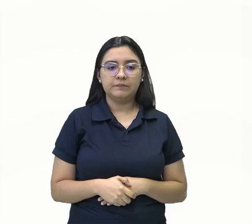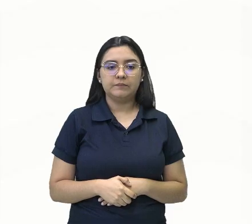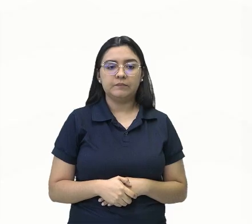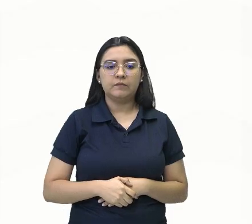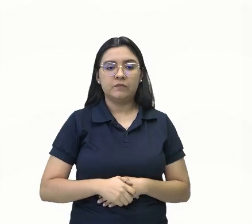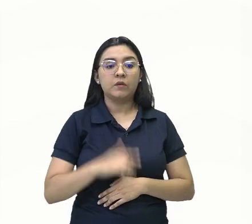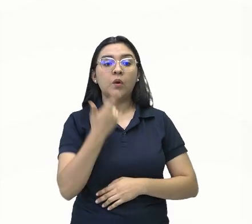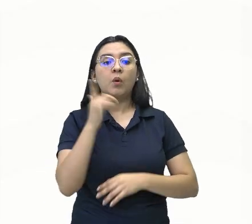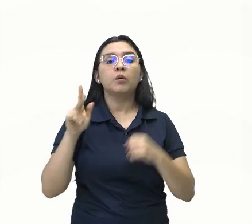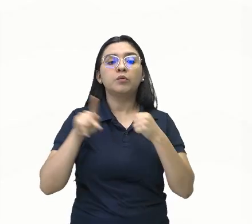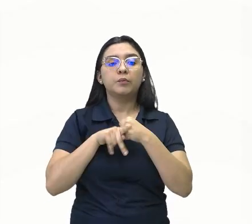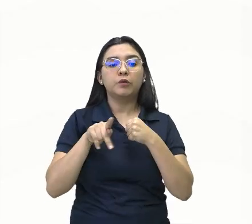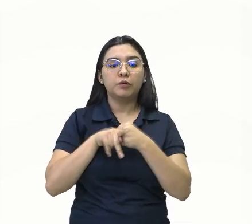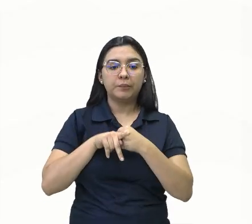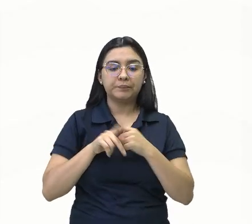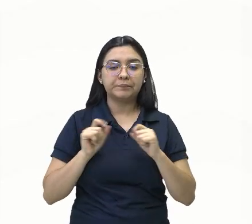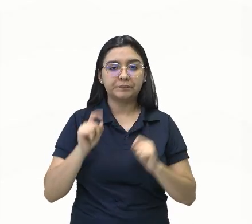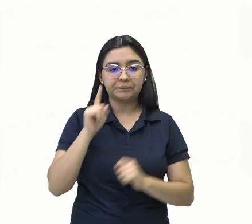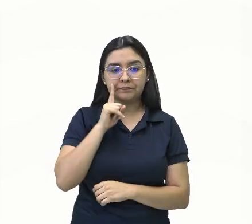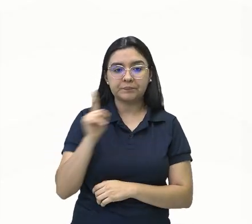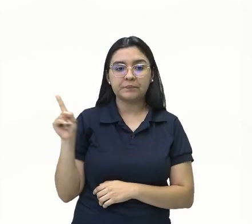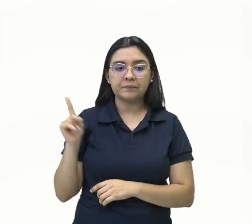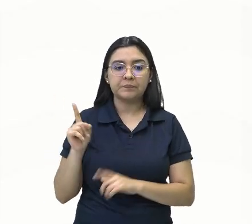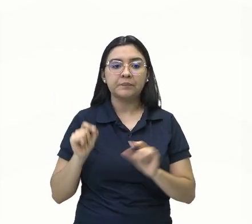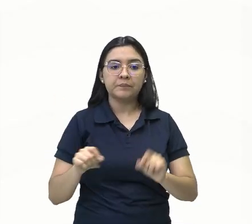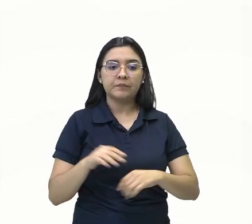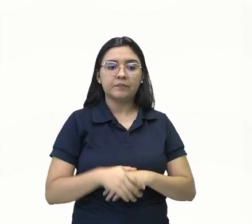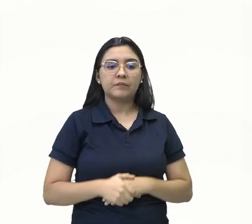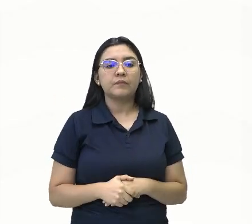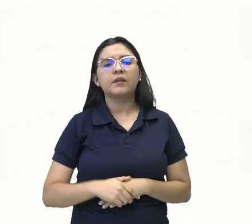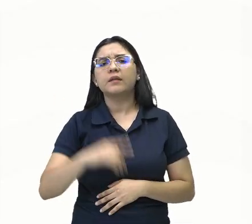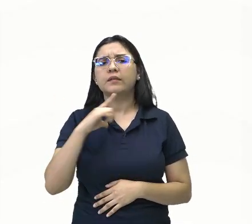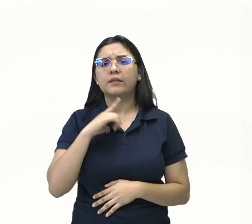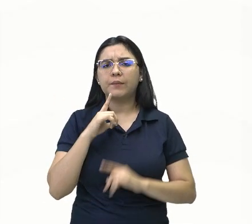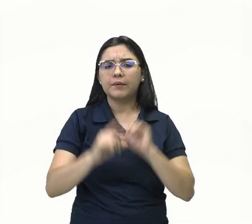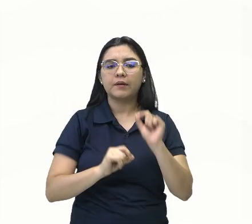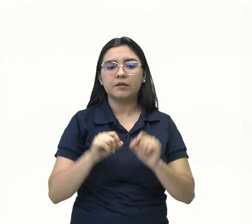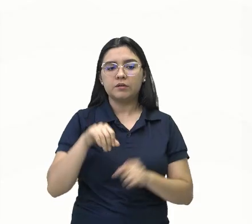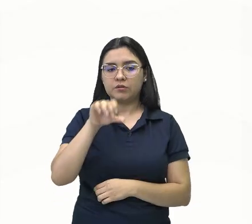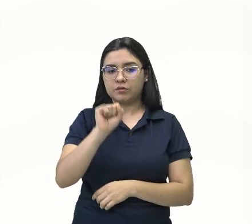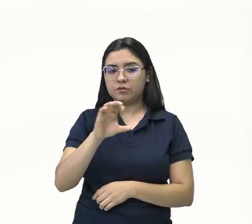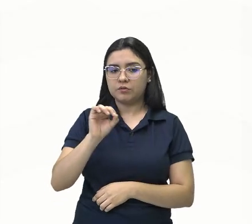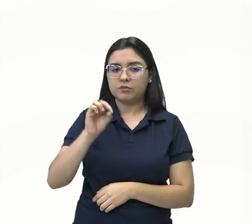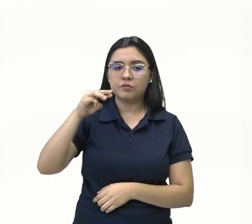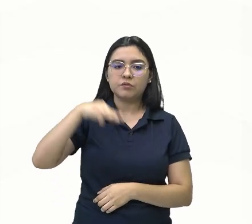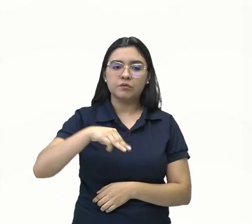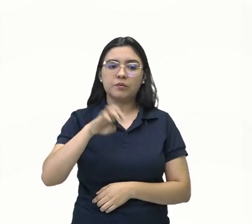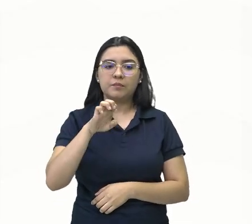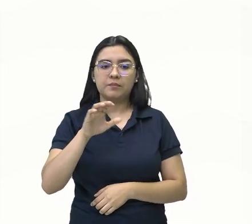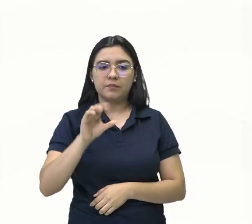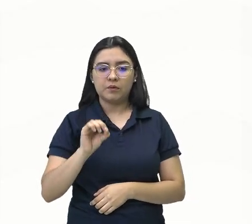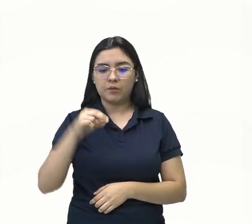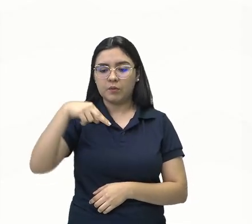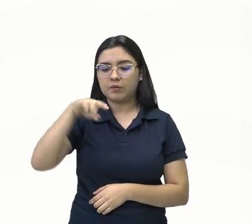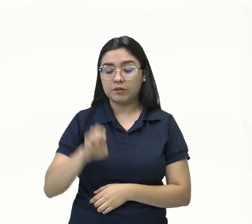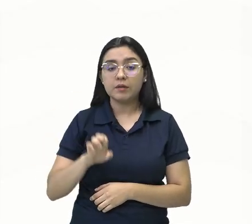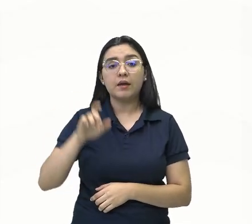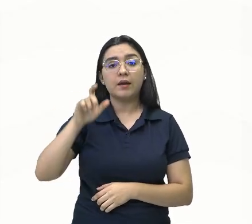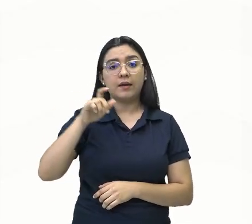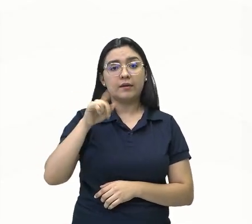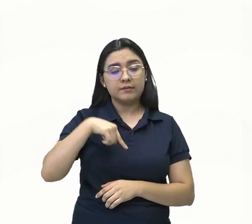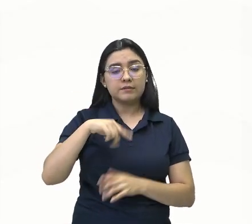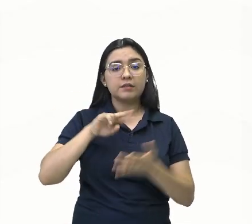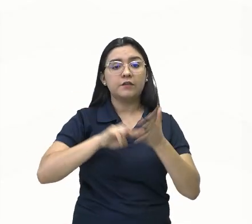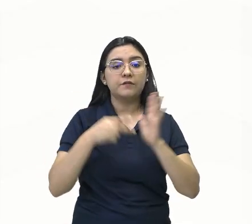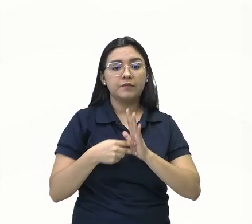Mais um pronome indefinido agora. Eu tenho, então, someone. Someone é alguém,